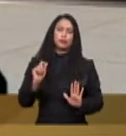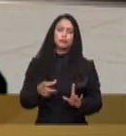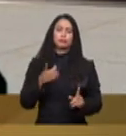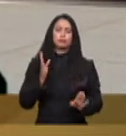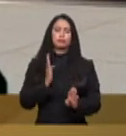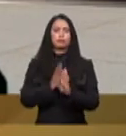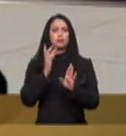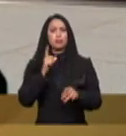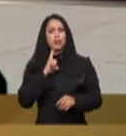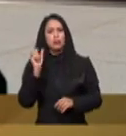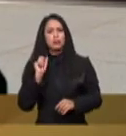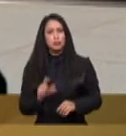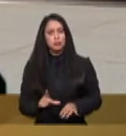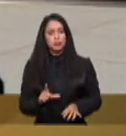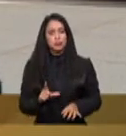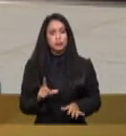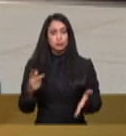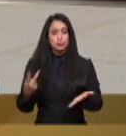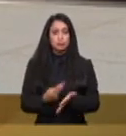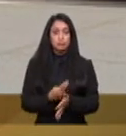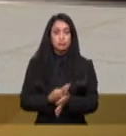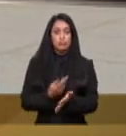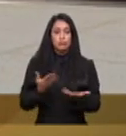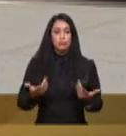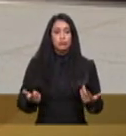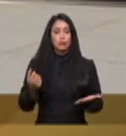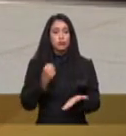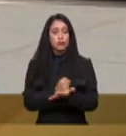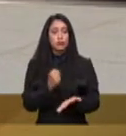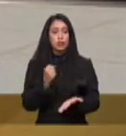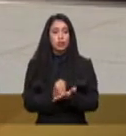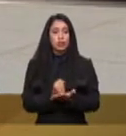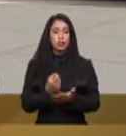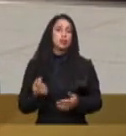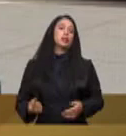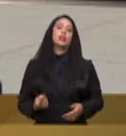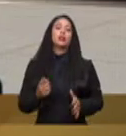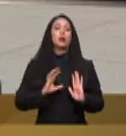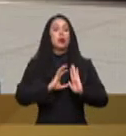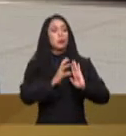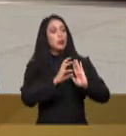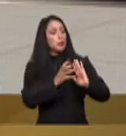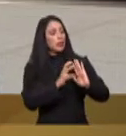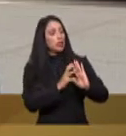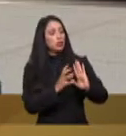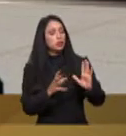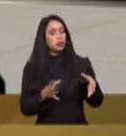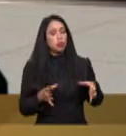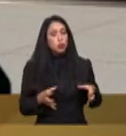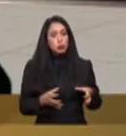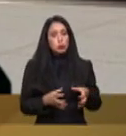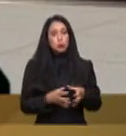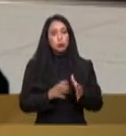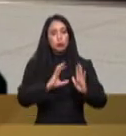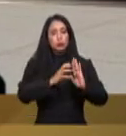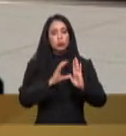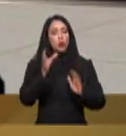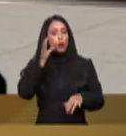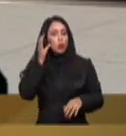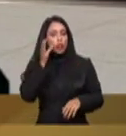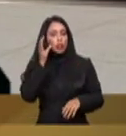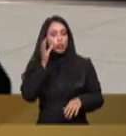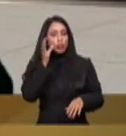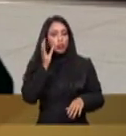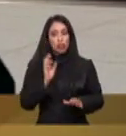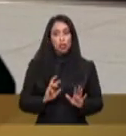forma inequívoca como tal e contratado exclusivamente por partidos, coligações e candidatos e